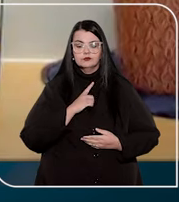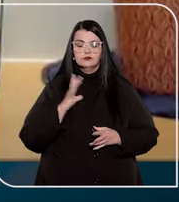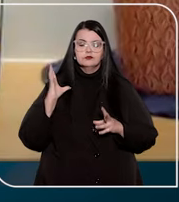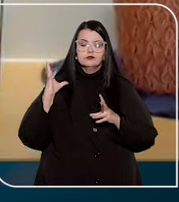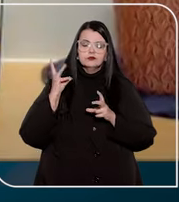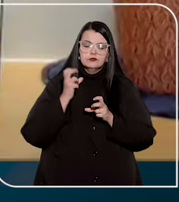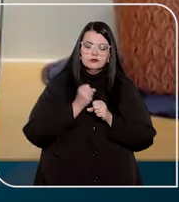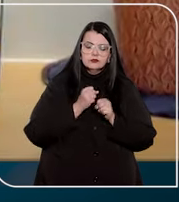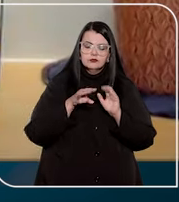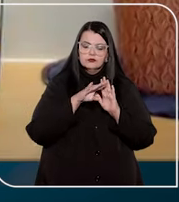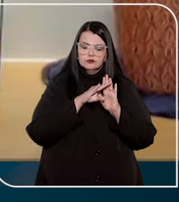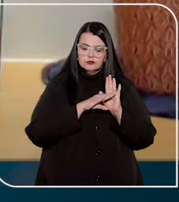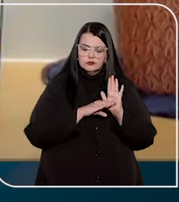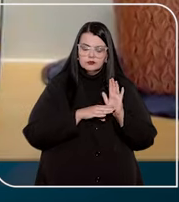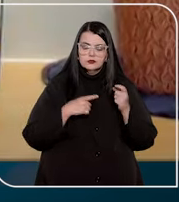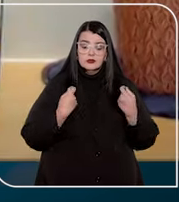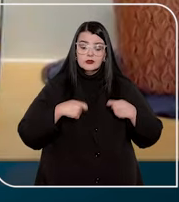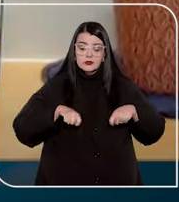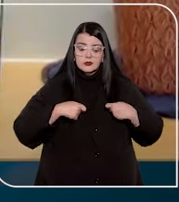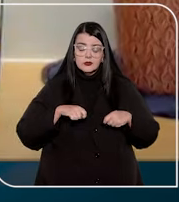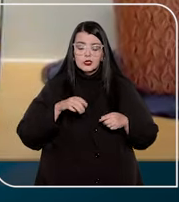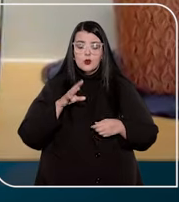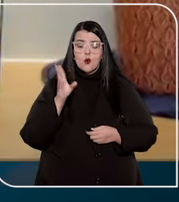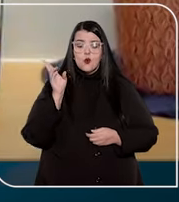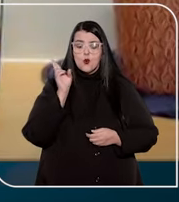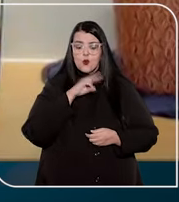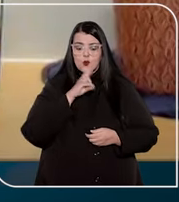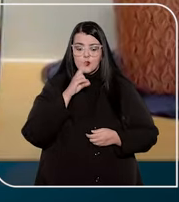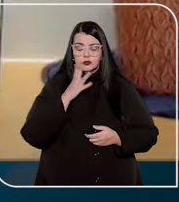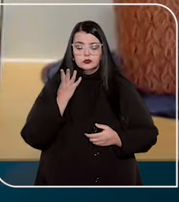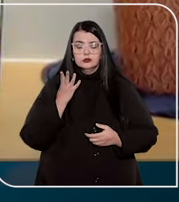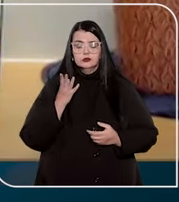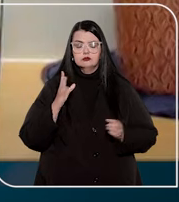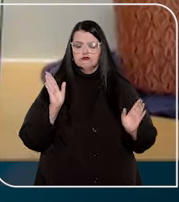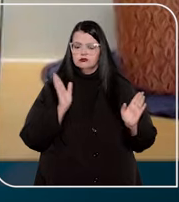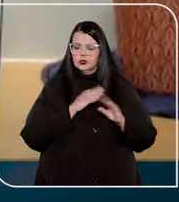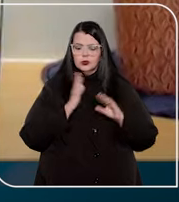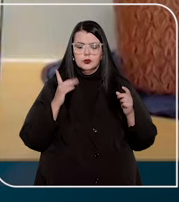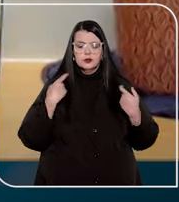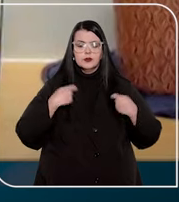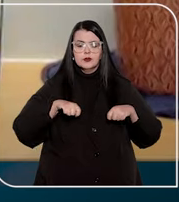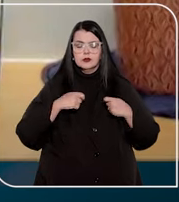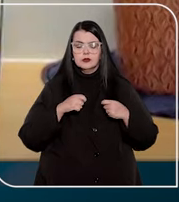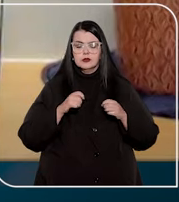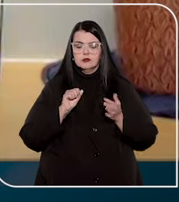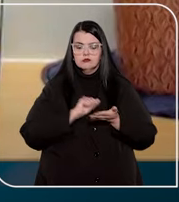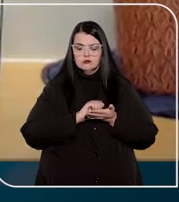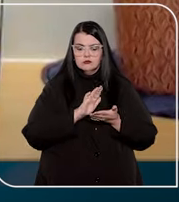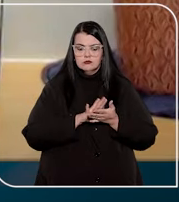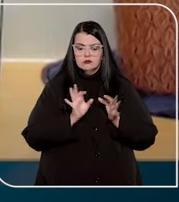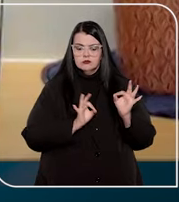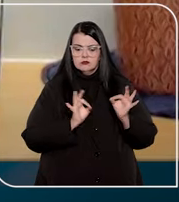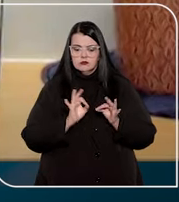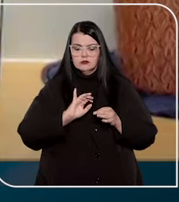surgir uma necessidade urgente, uma necessidade que é preciso uma intervenção do Poder Judiciário de forma